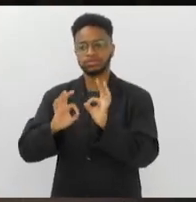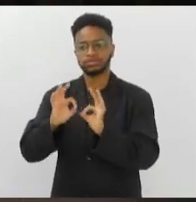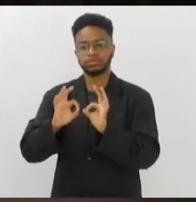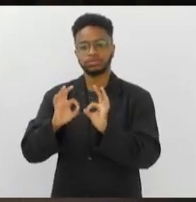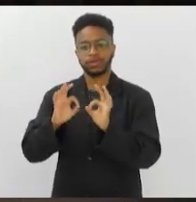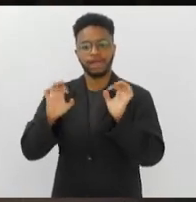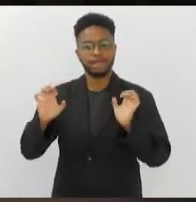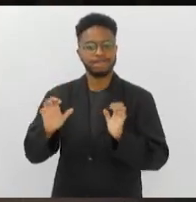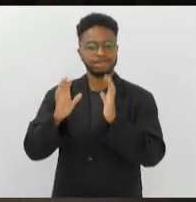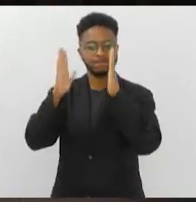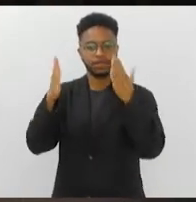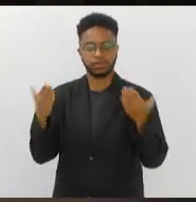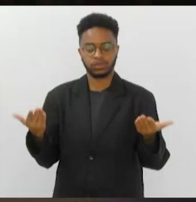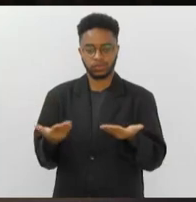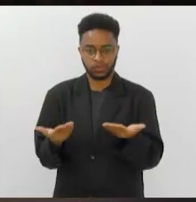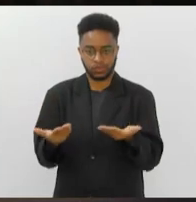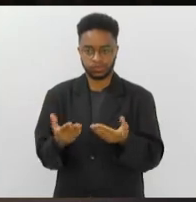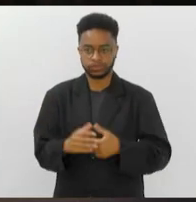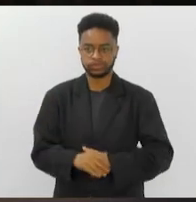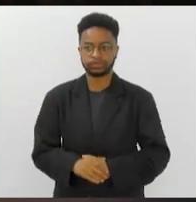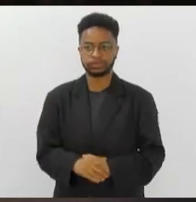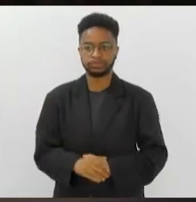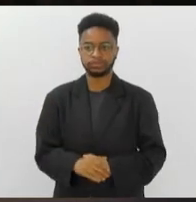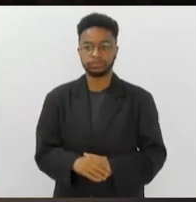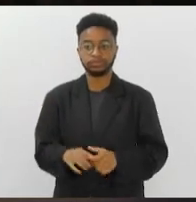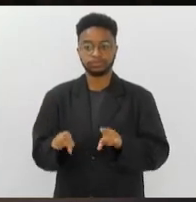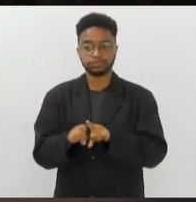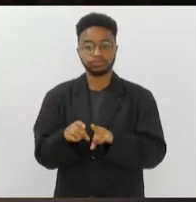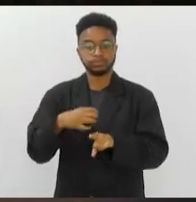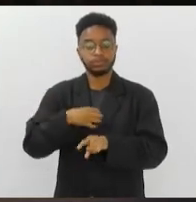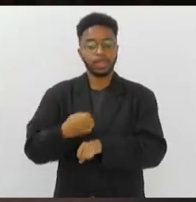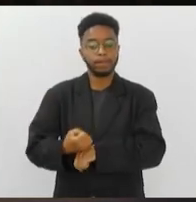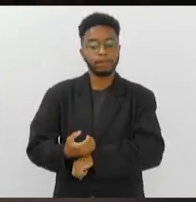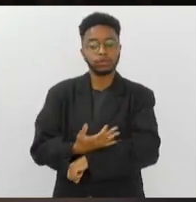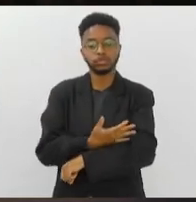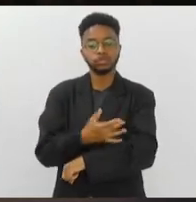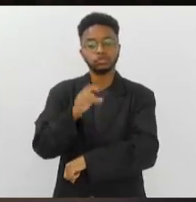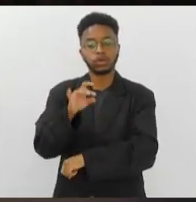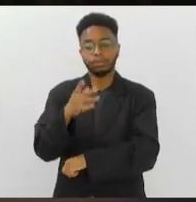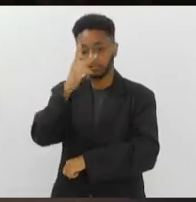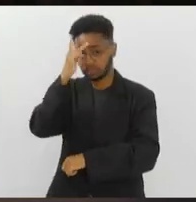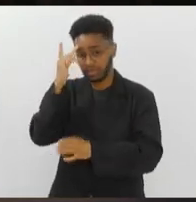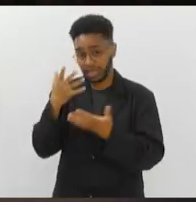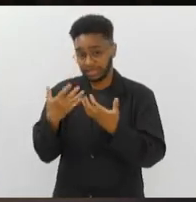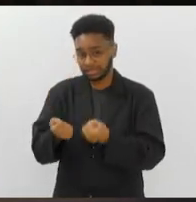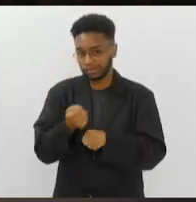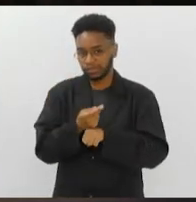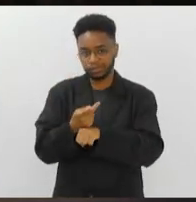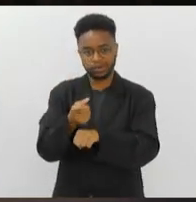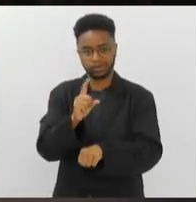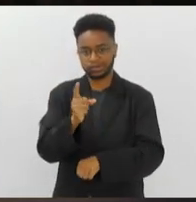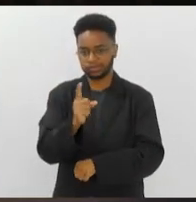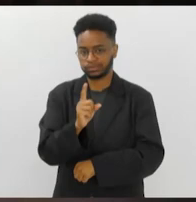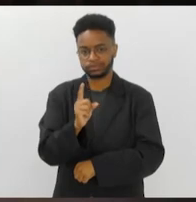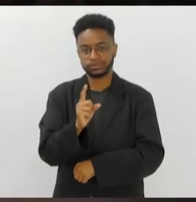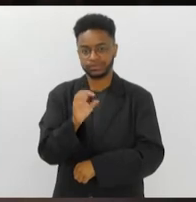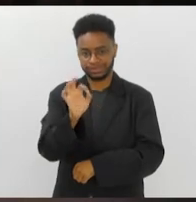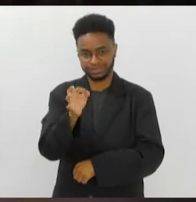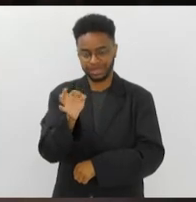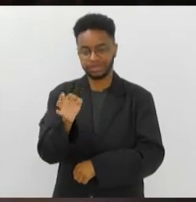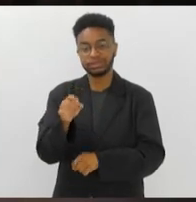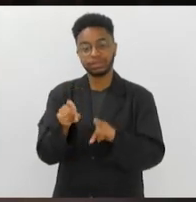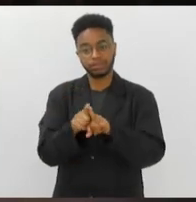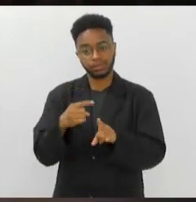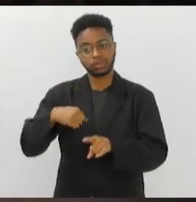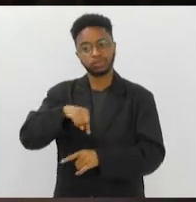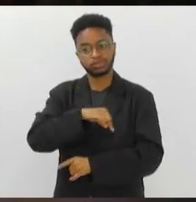essa festa de hoje. E é muito emocionante, não só quem recebe o prêmio, né, Flávio, né, Ariadne e Francisco estão aqui, é para